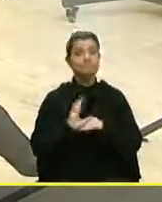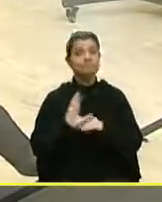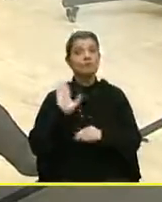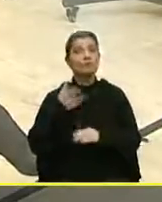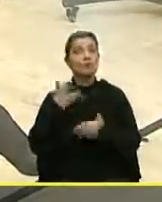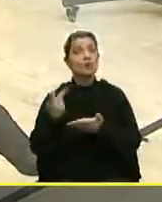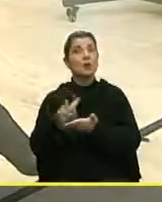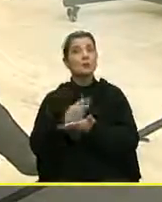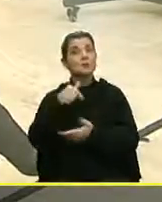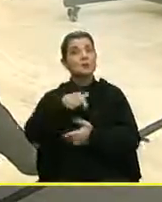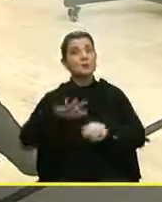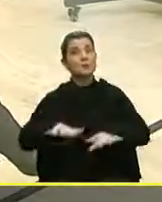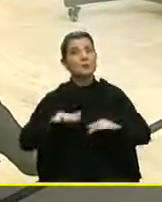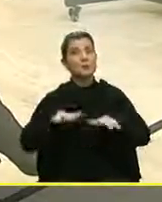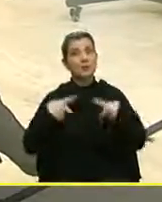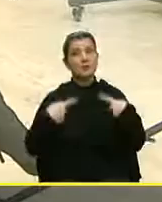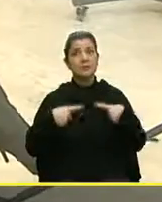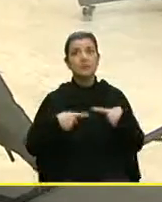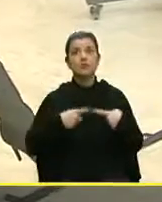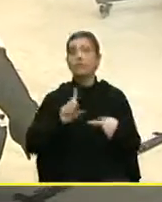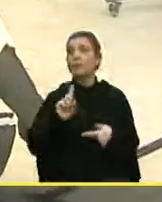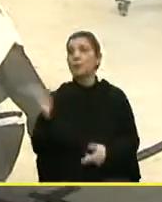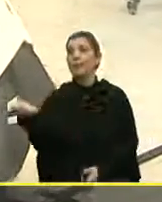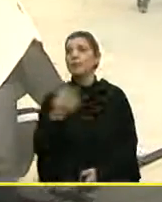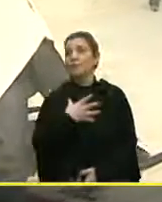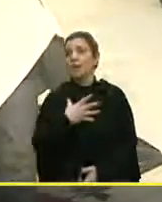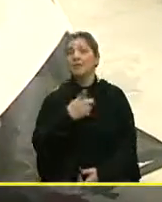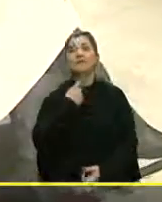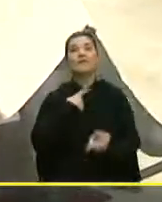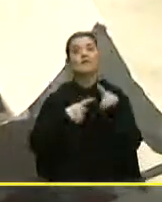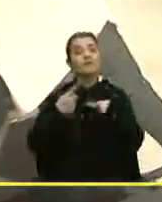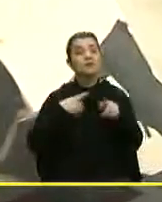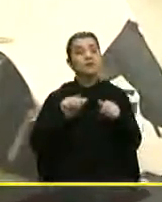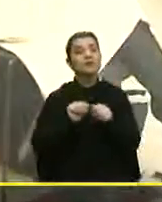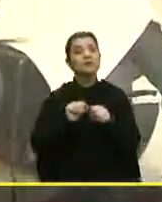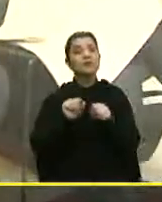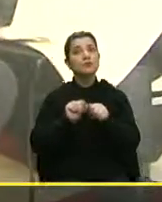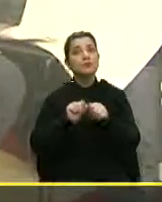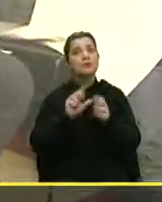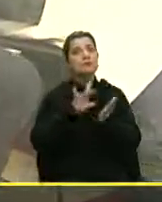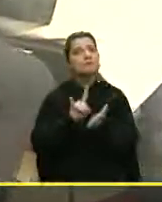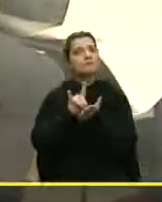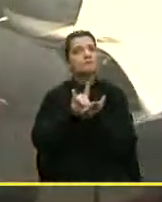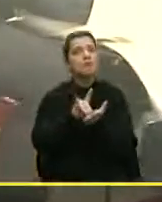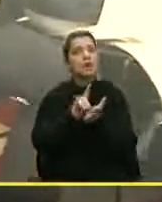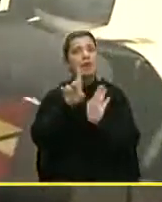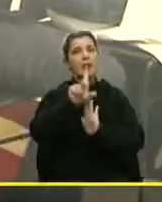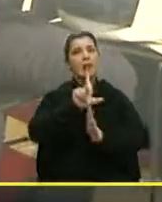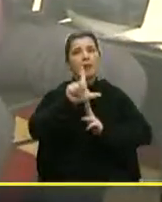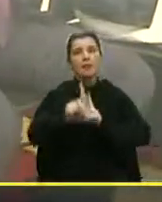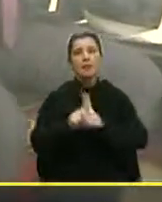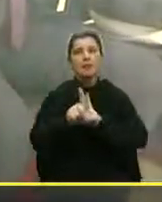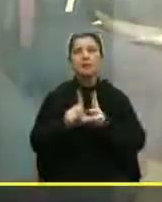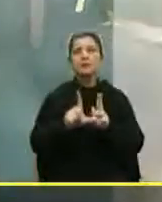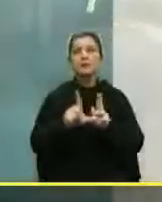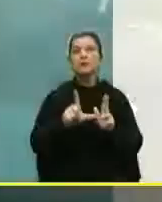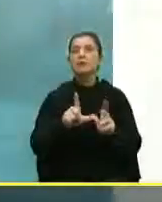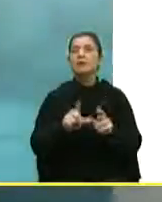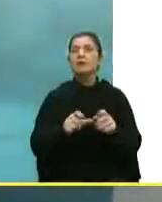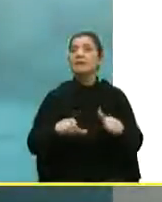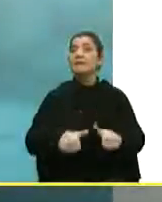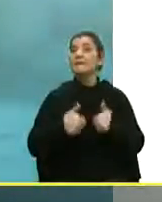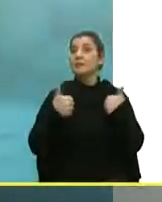algo que já aconteceu aqui na Assembleia Legislativa não é uma grande novidade essa vontade de fazer a consolidação de legislação a desburocratização